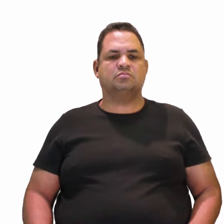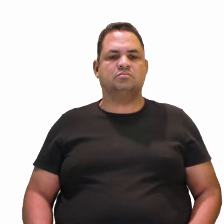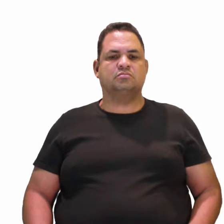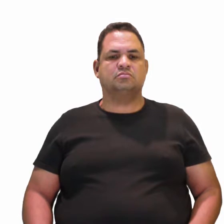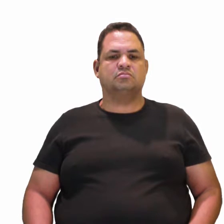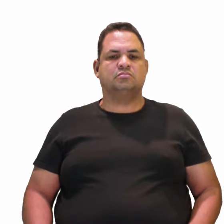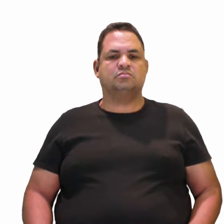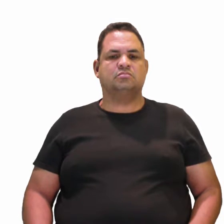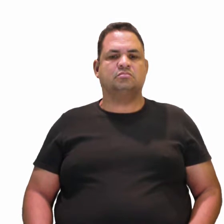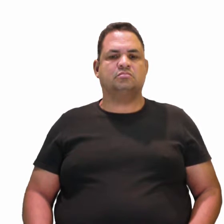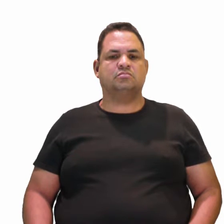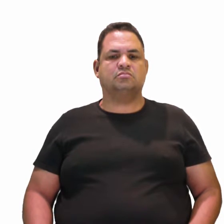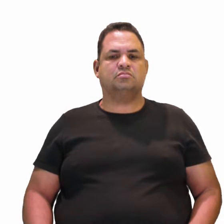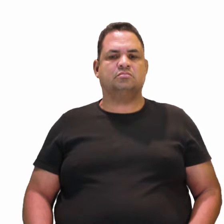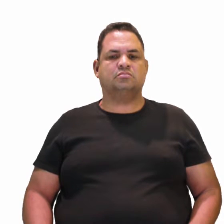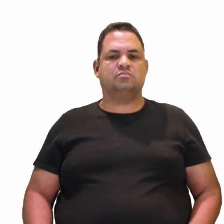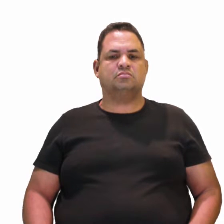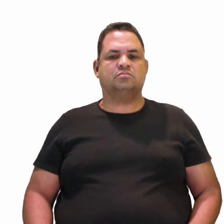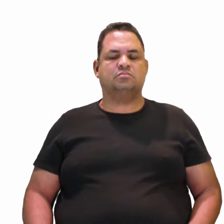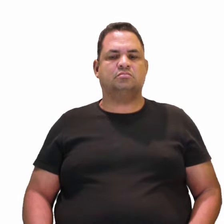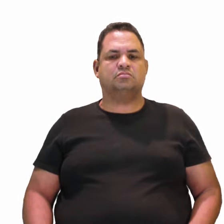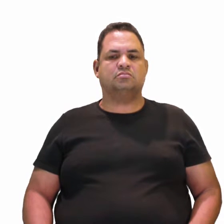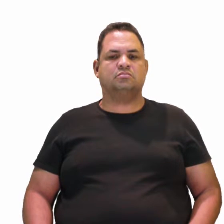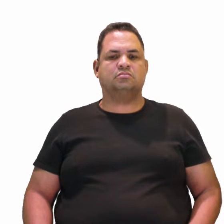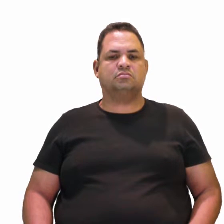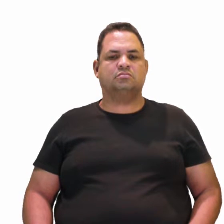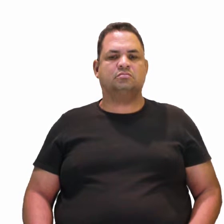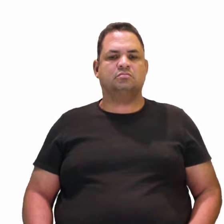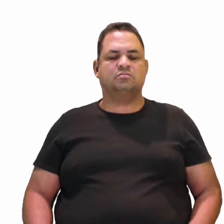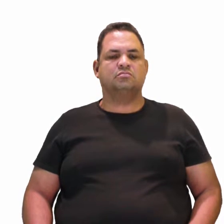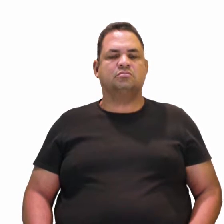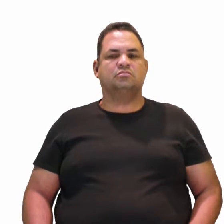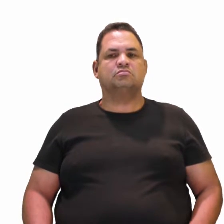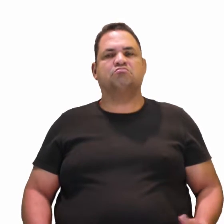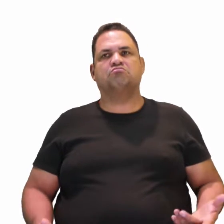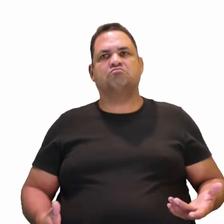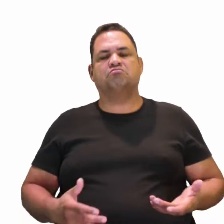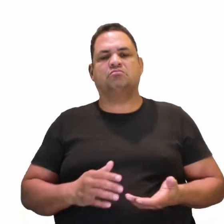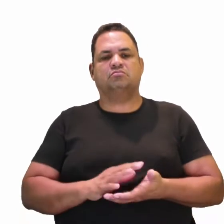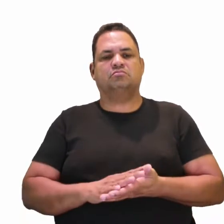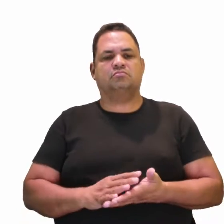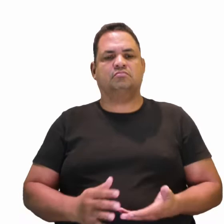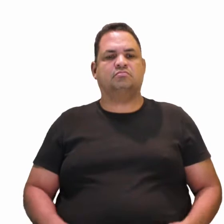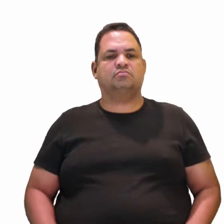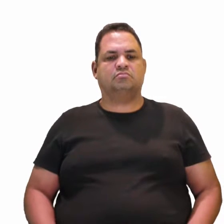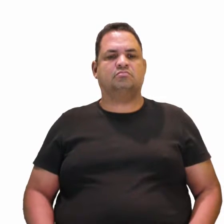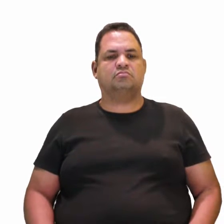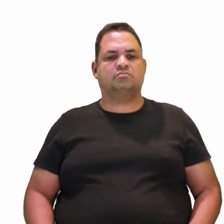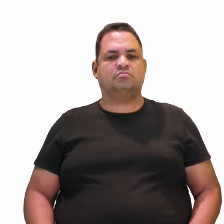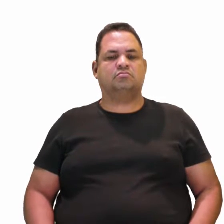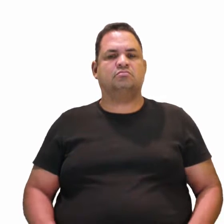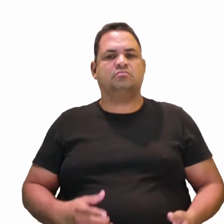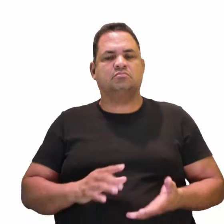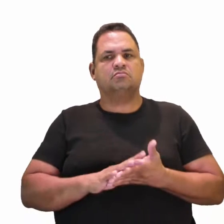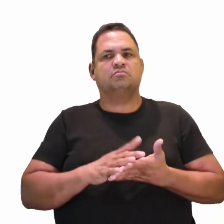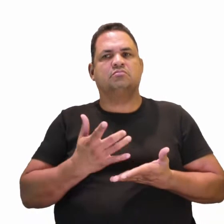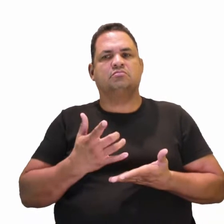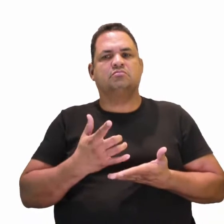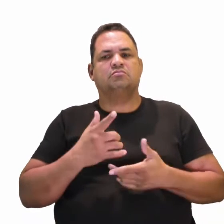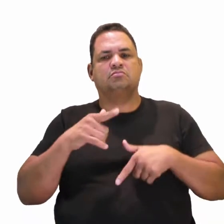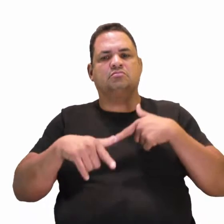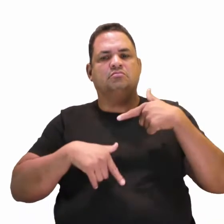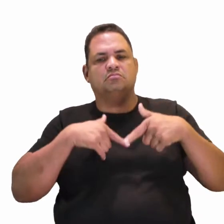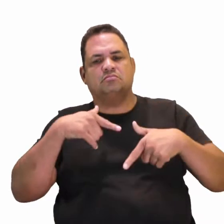your time for a cause or issue that you care about. Ser voluntário, colocar aí um tempo para ser